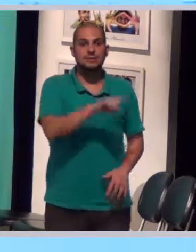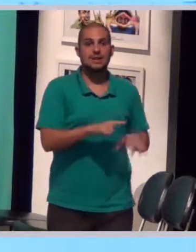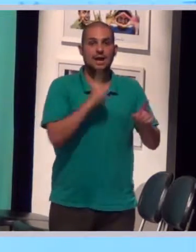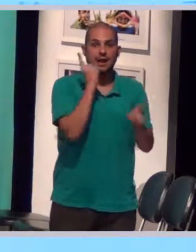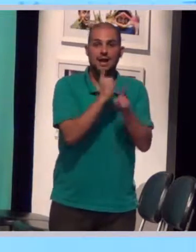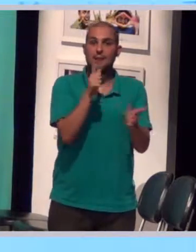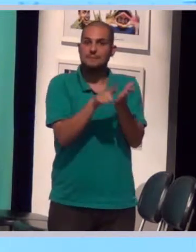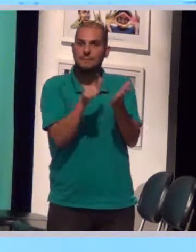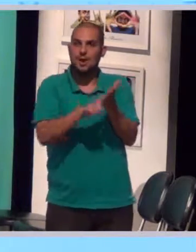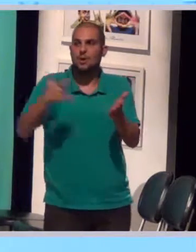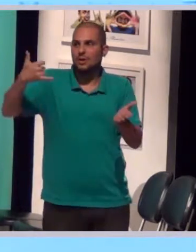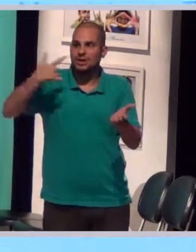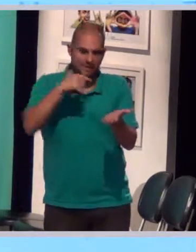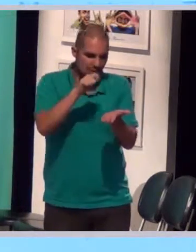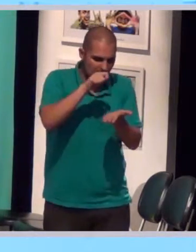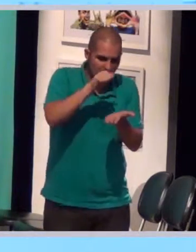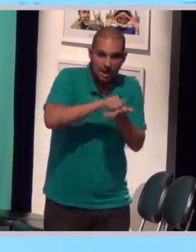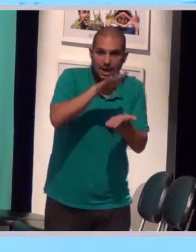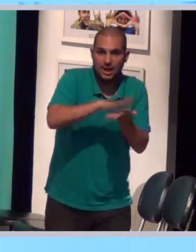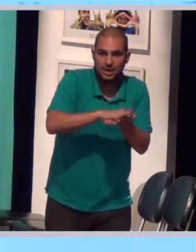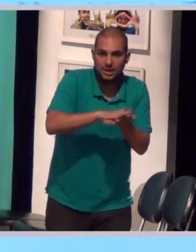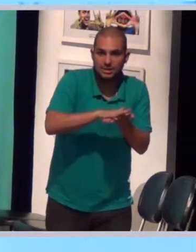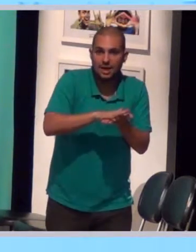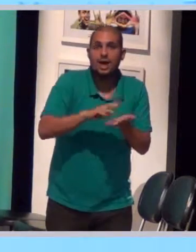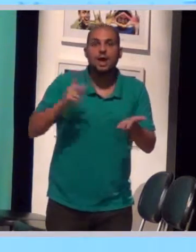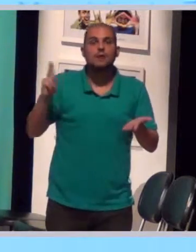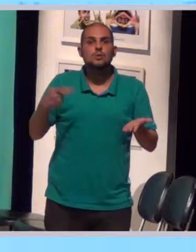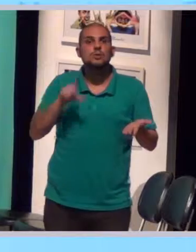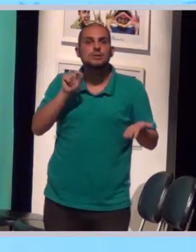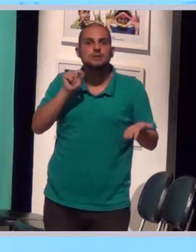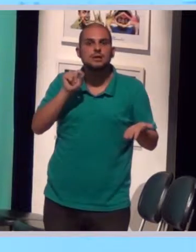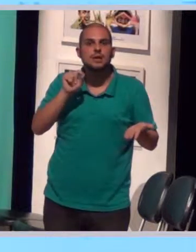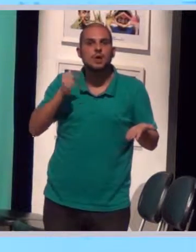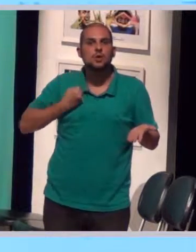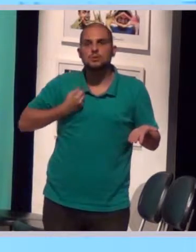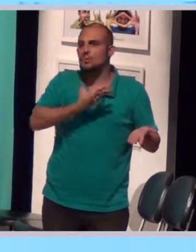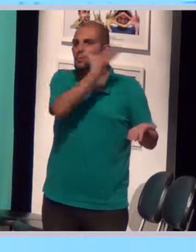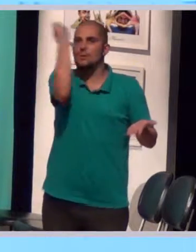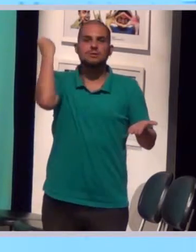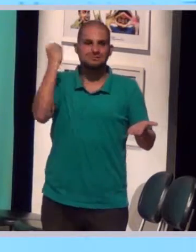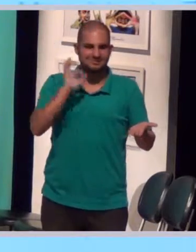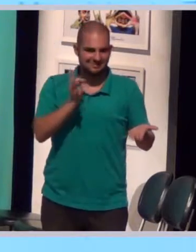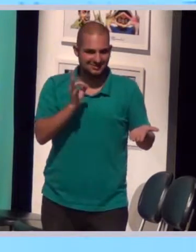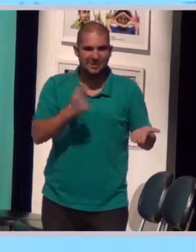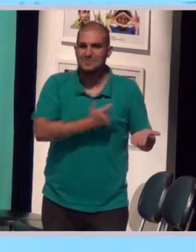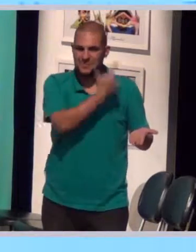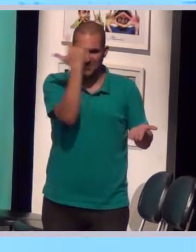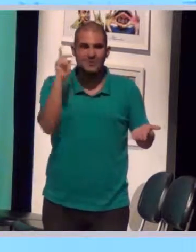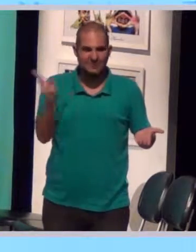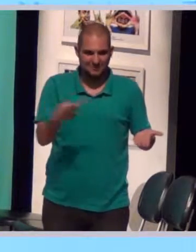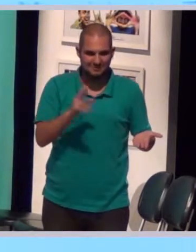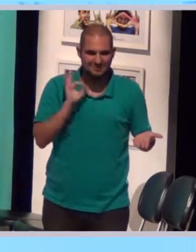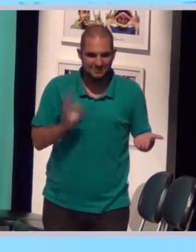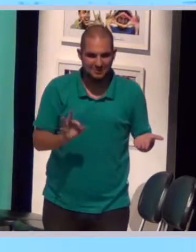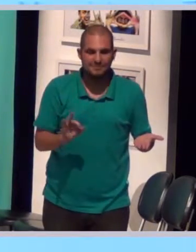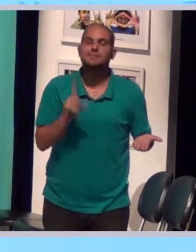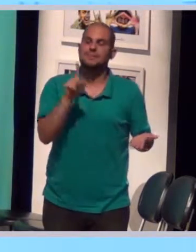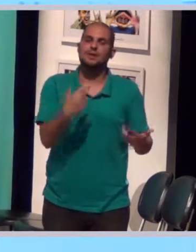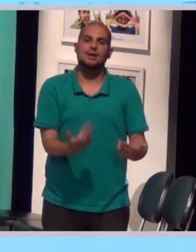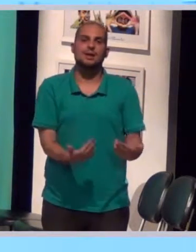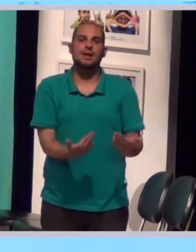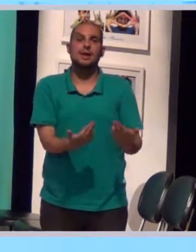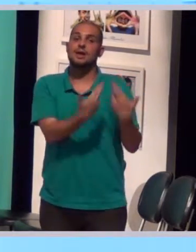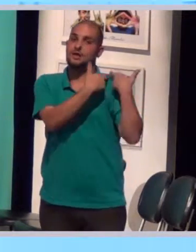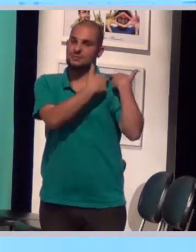caneta, anotar, e depois que você anota, o que acontece com o número? Você já esqueceu, né? Ele vai embora. E essa é a função da memória